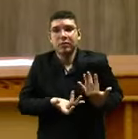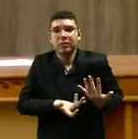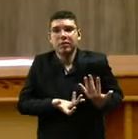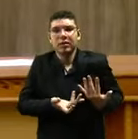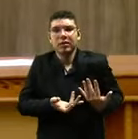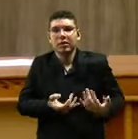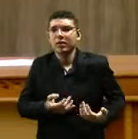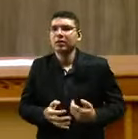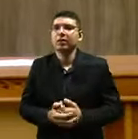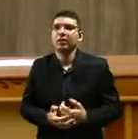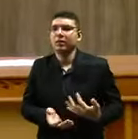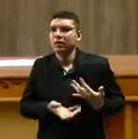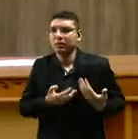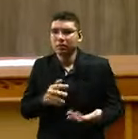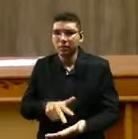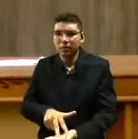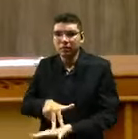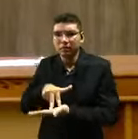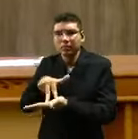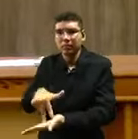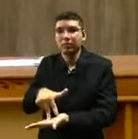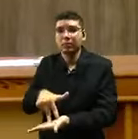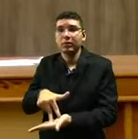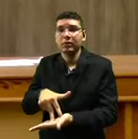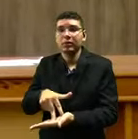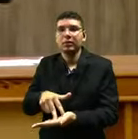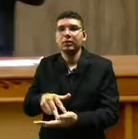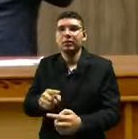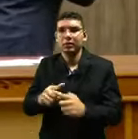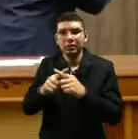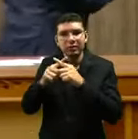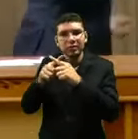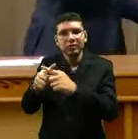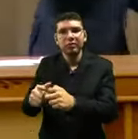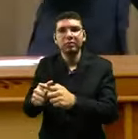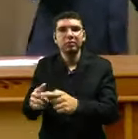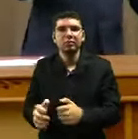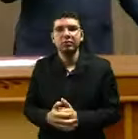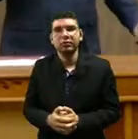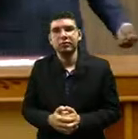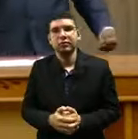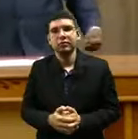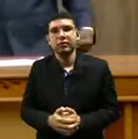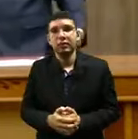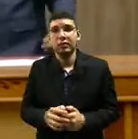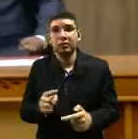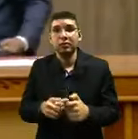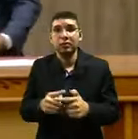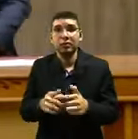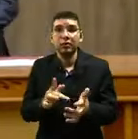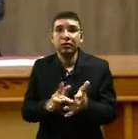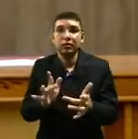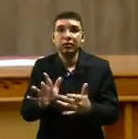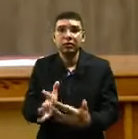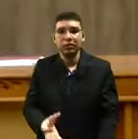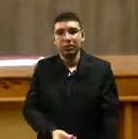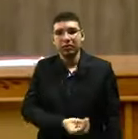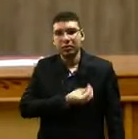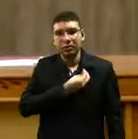mal da sua fé porque Cristo está vivo dentro da sua alma de